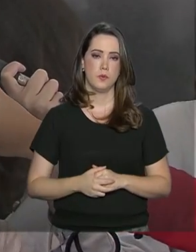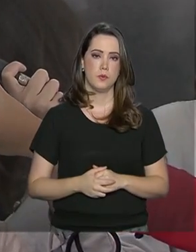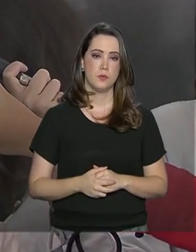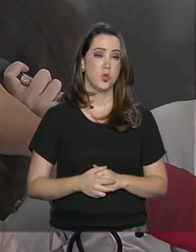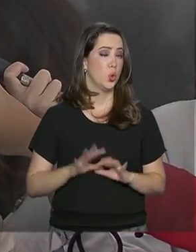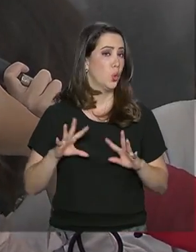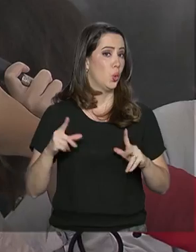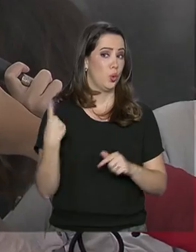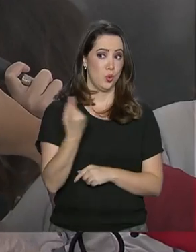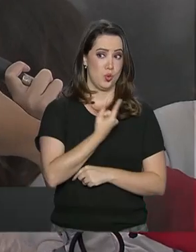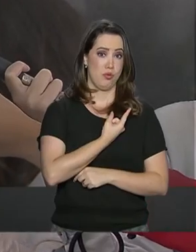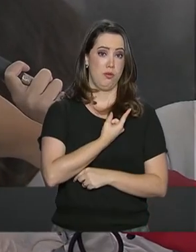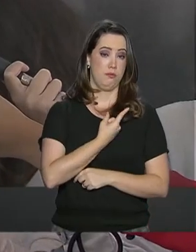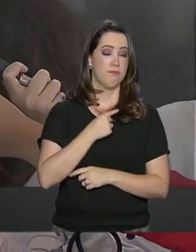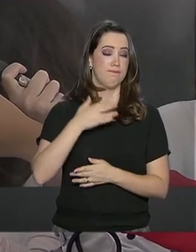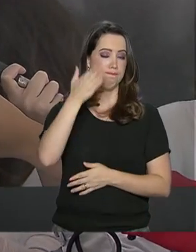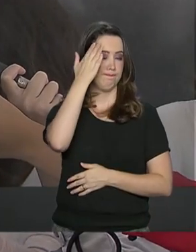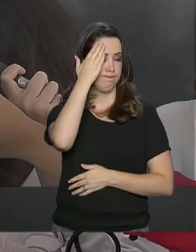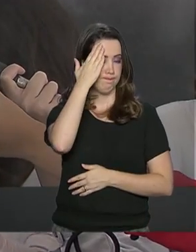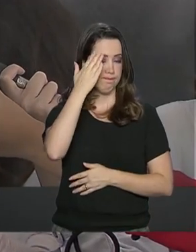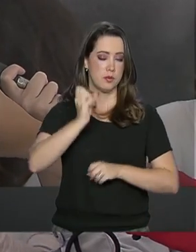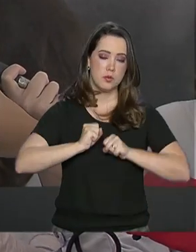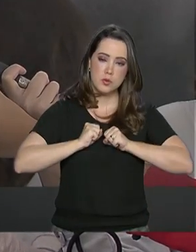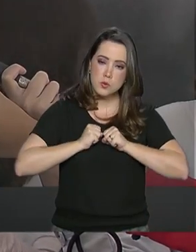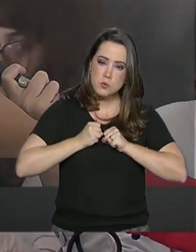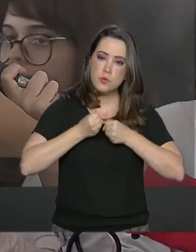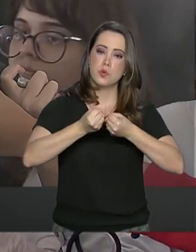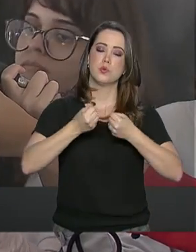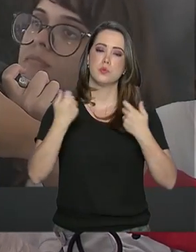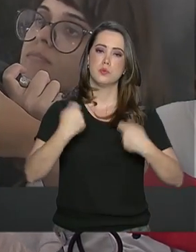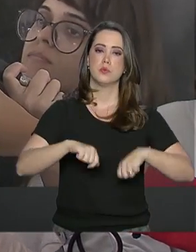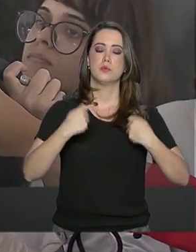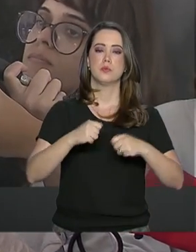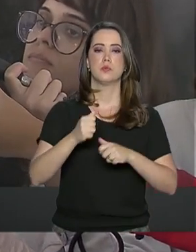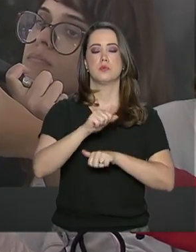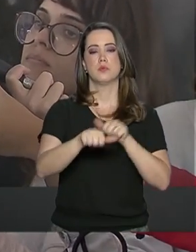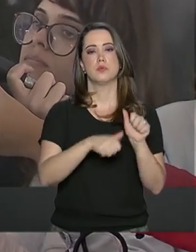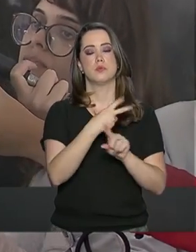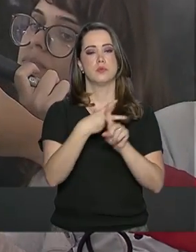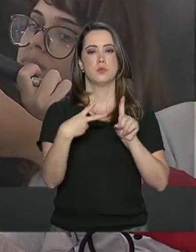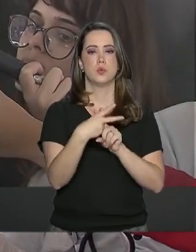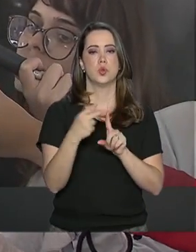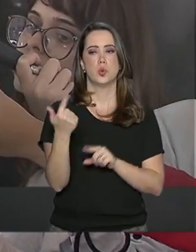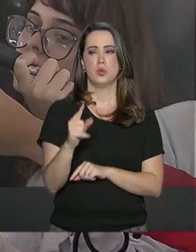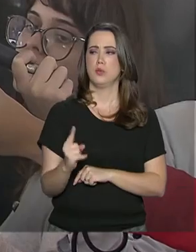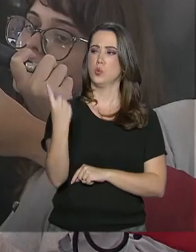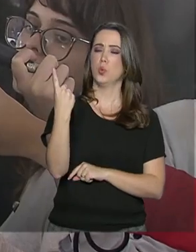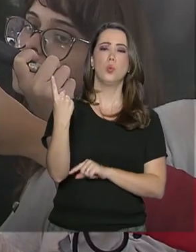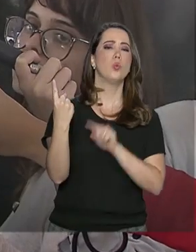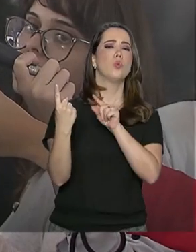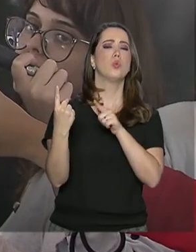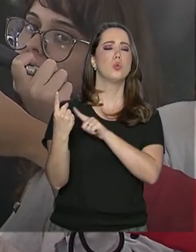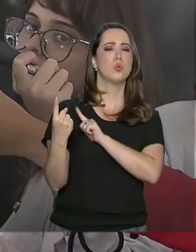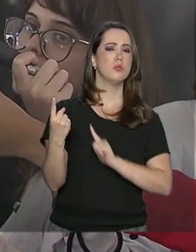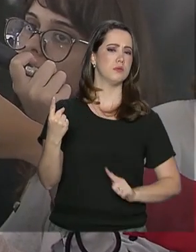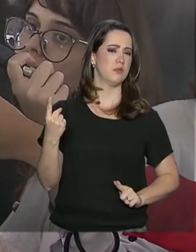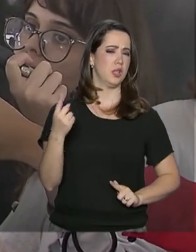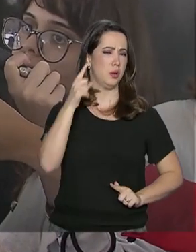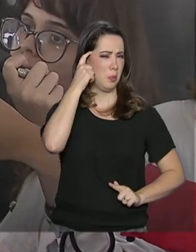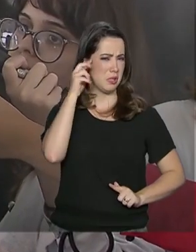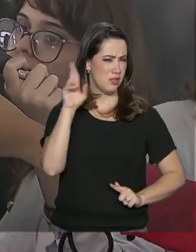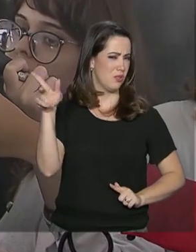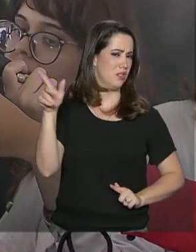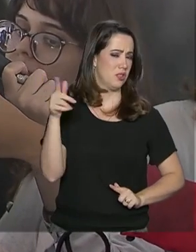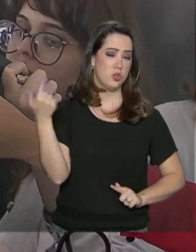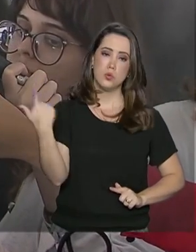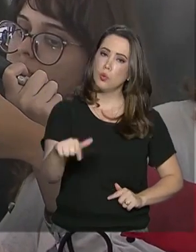Todos estamos agora empenhados na reforma da Previdência. Não há um governador que pense diferente. Evidente